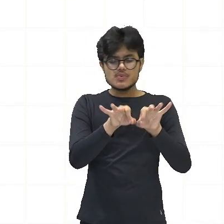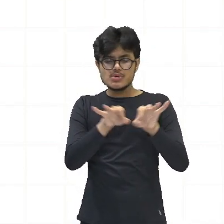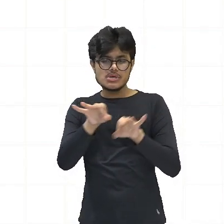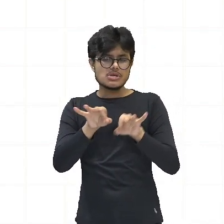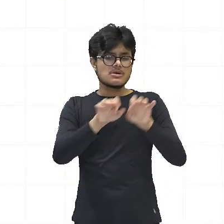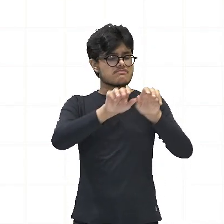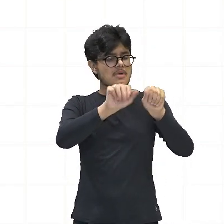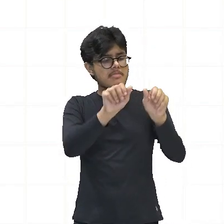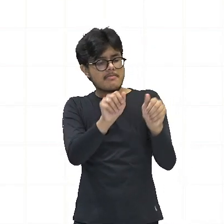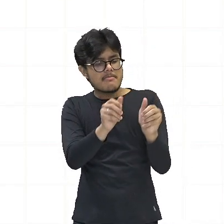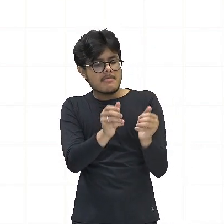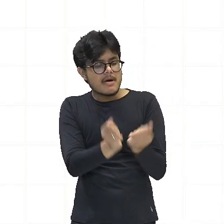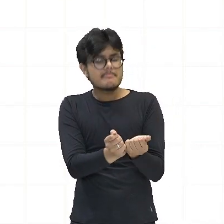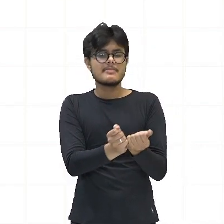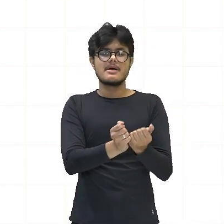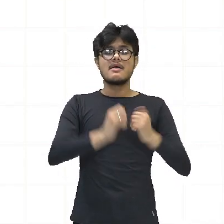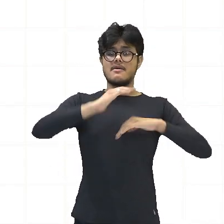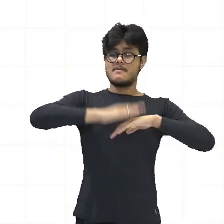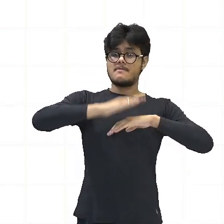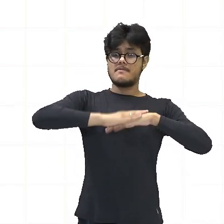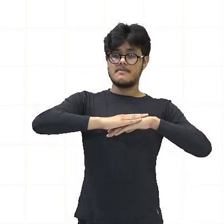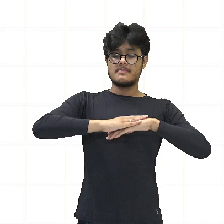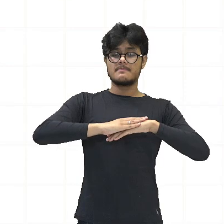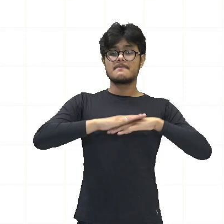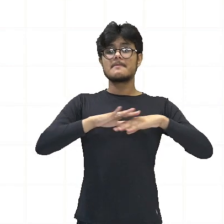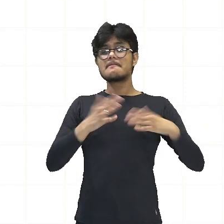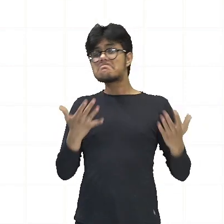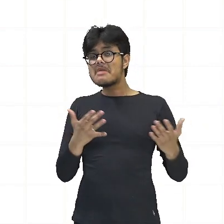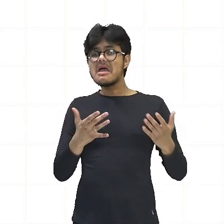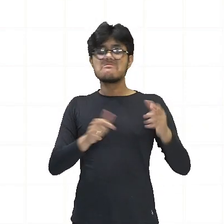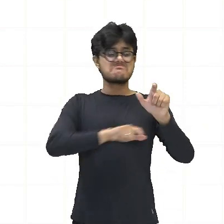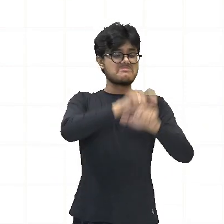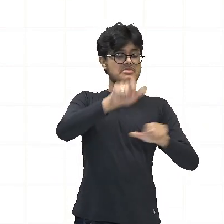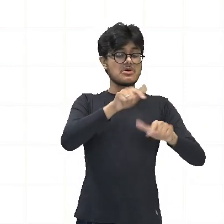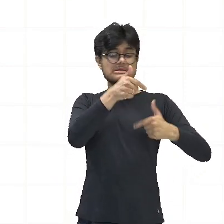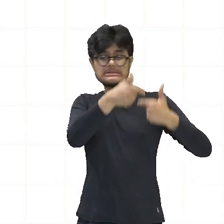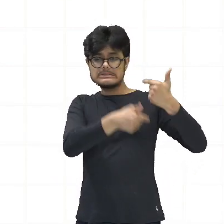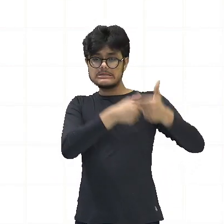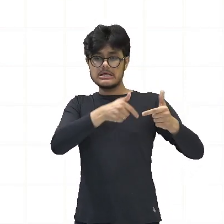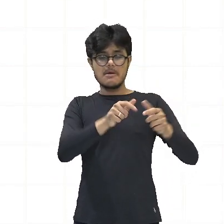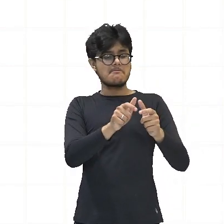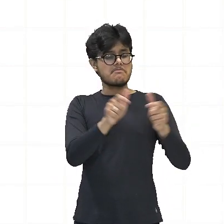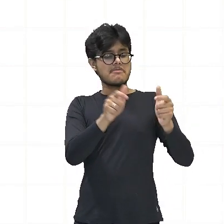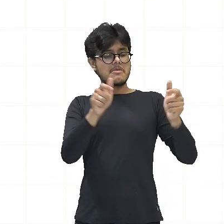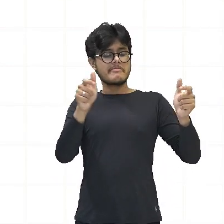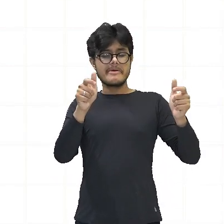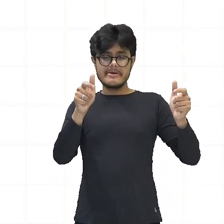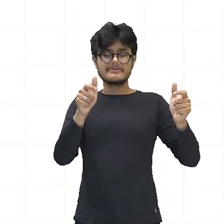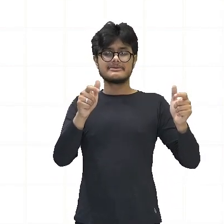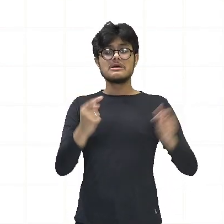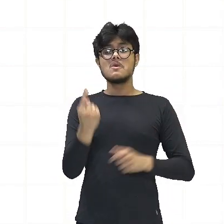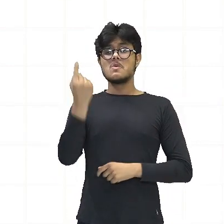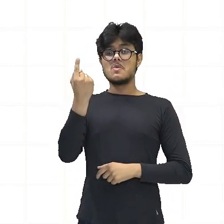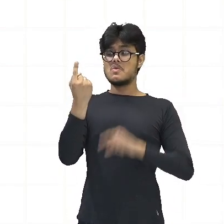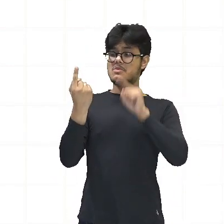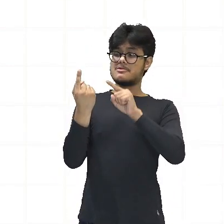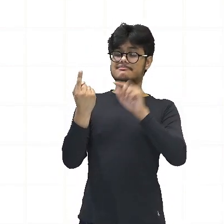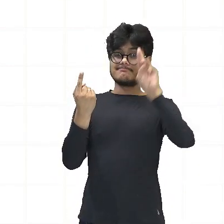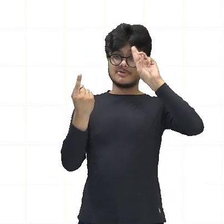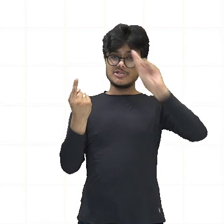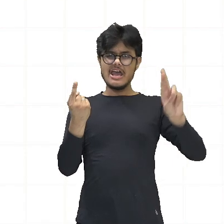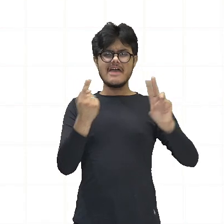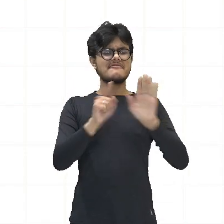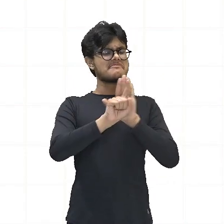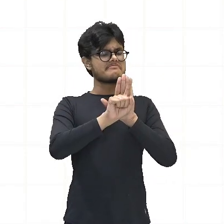as produções elas eram desempenhadas por um grande número de trabalhadores, onde uma pessoa ali estava direcionando